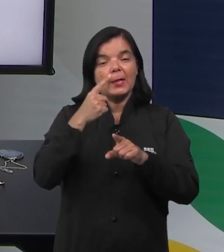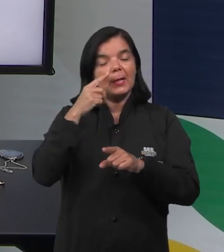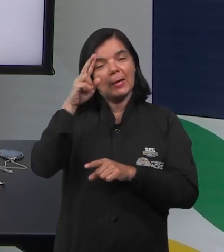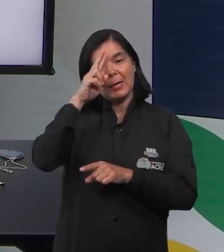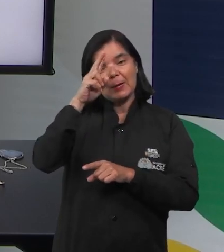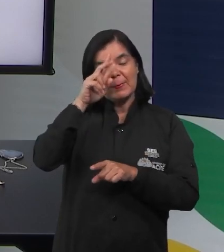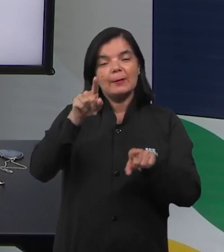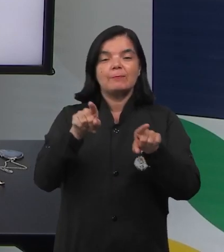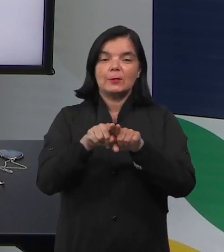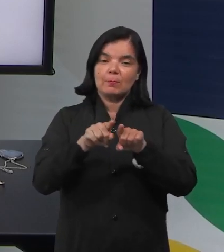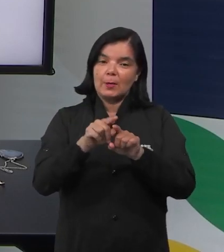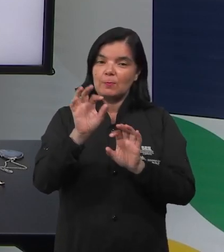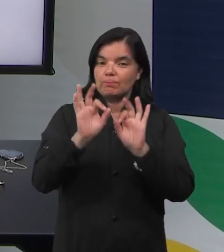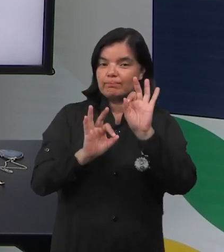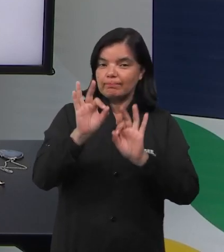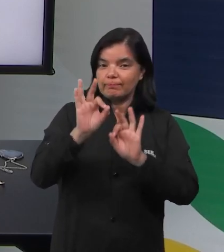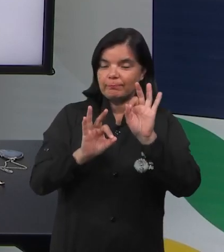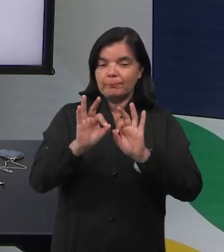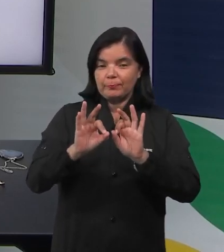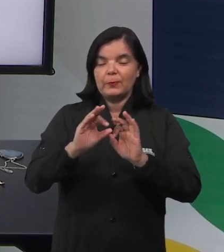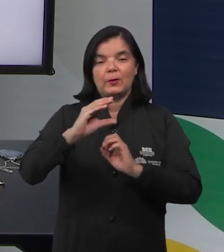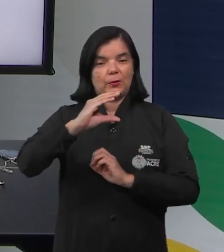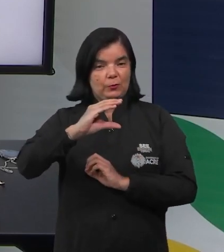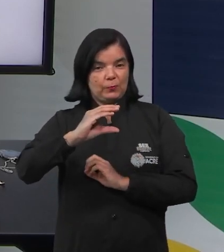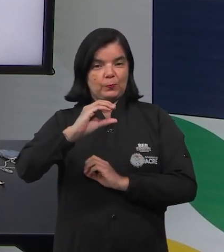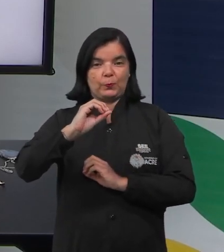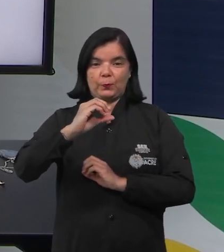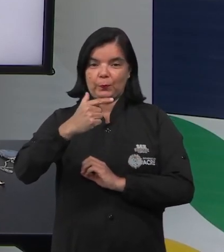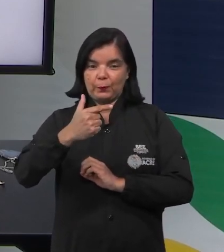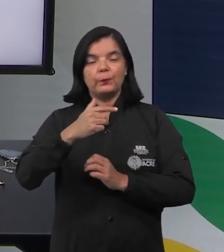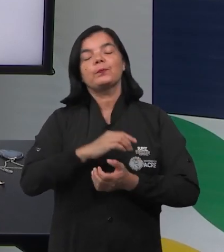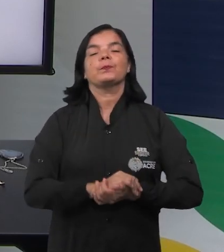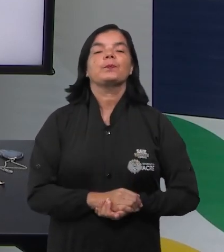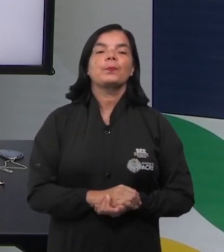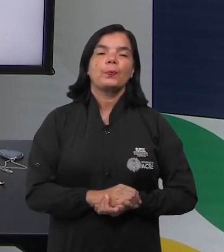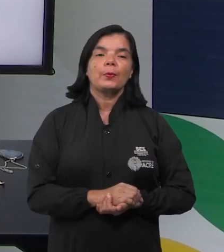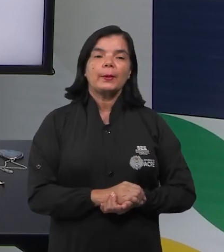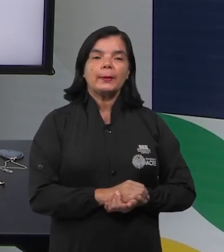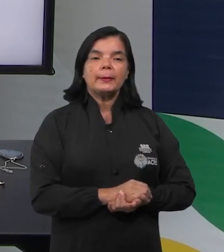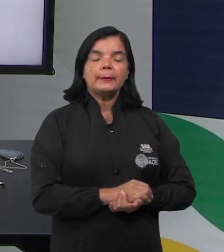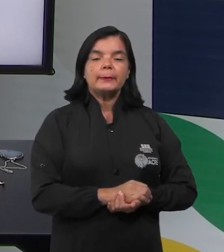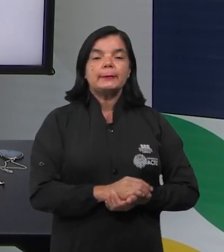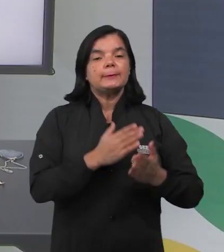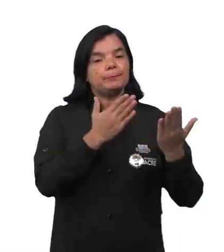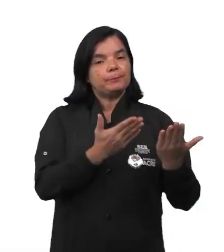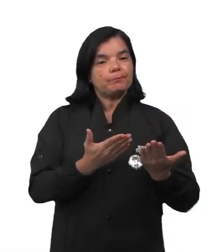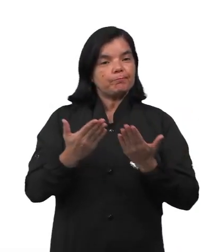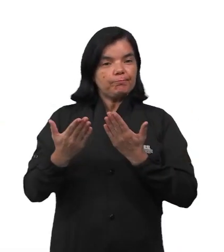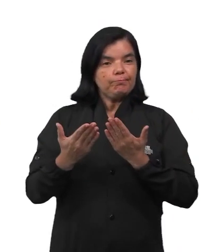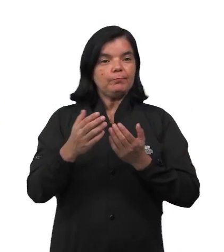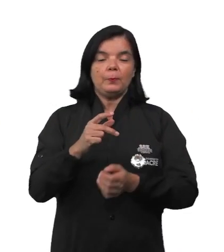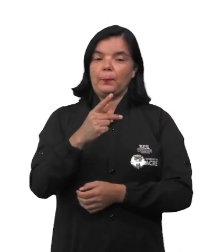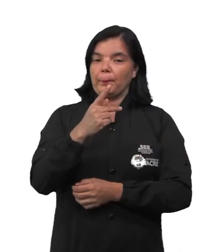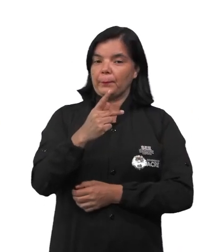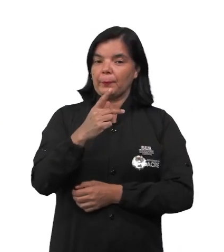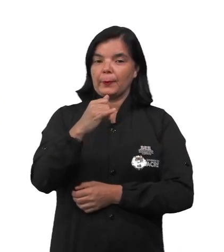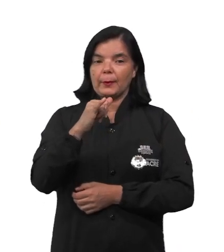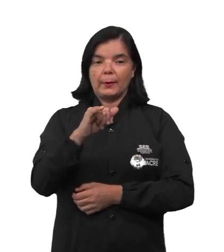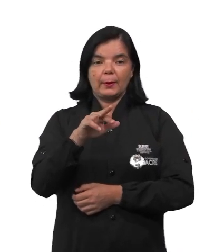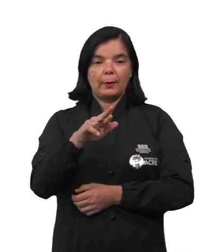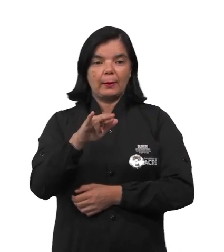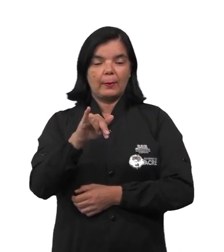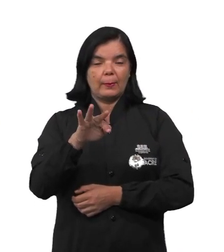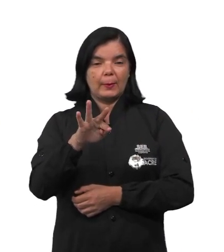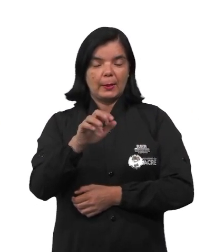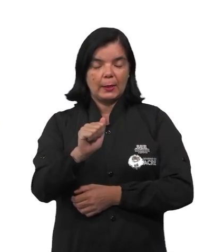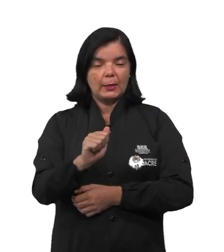a grafita ela é constituída de carbono, ok? Vamos seguir aqui. A pirita, olha, a pirita